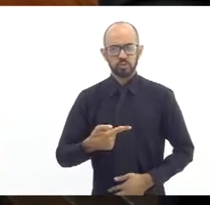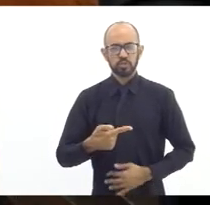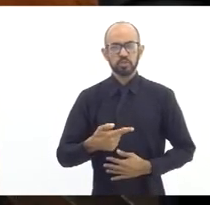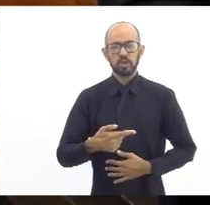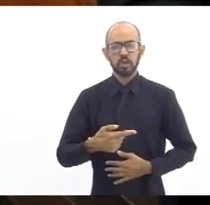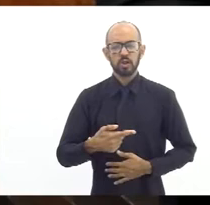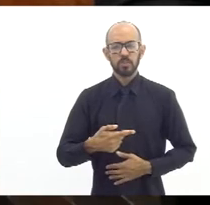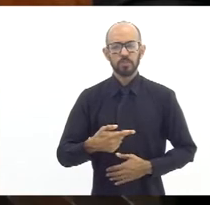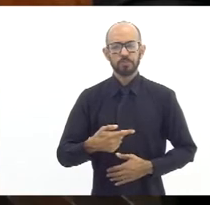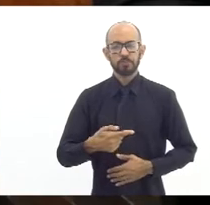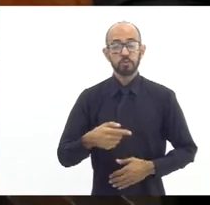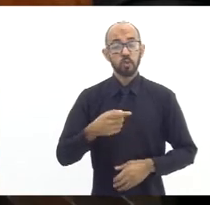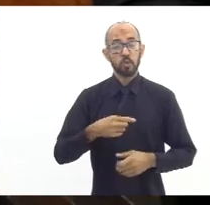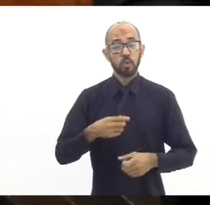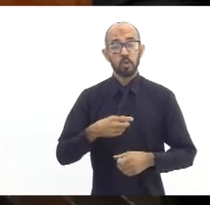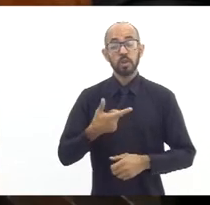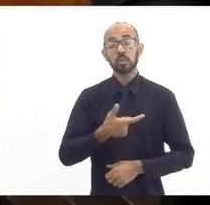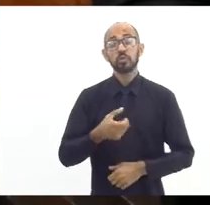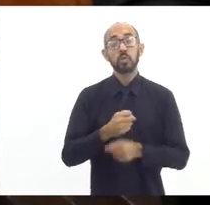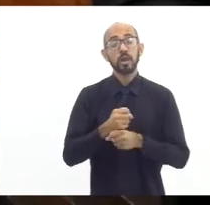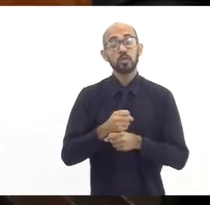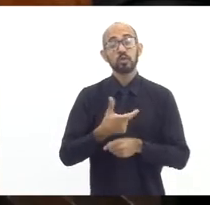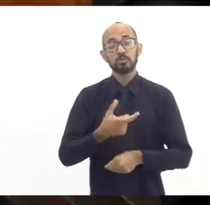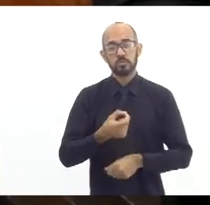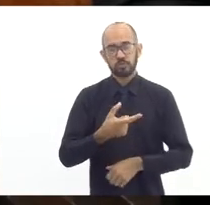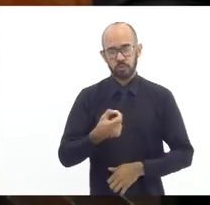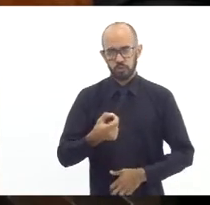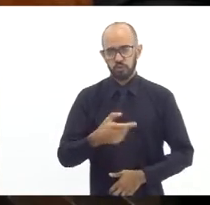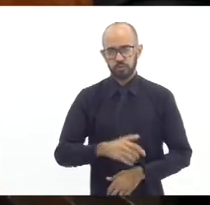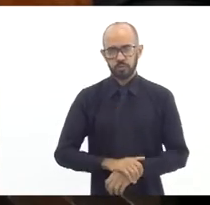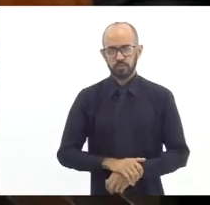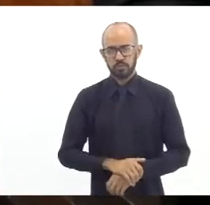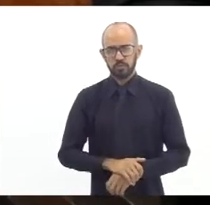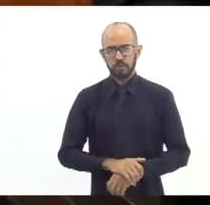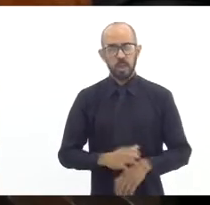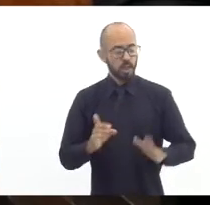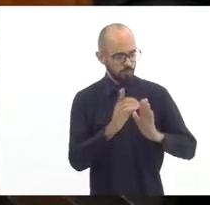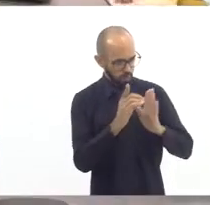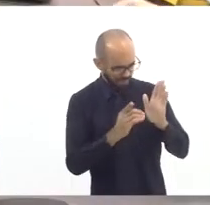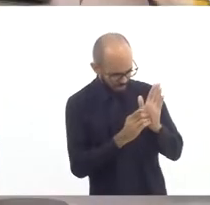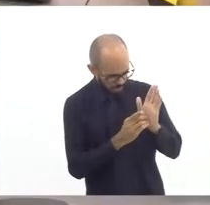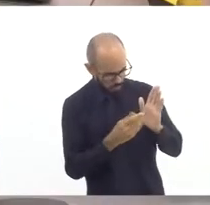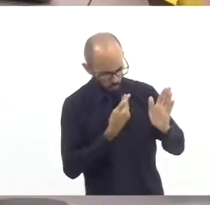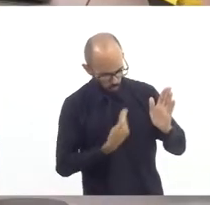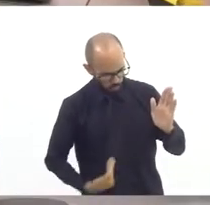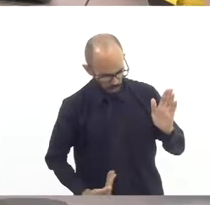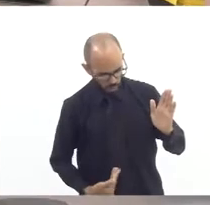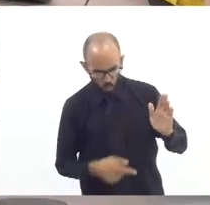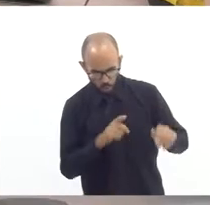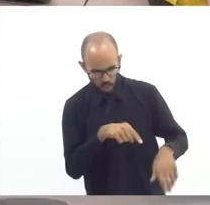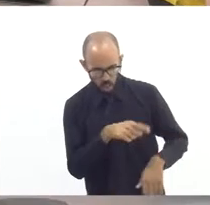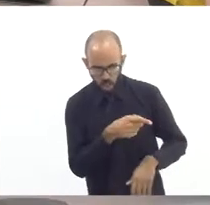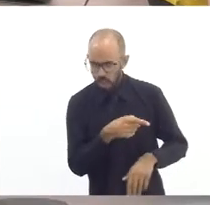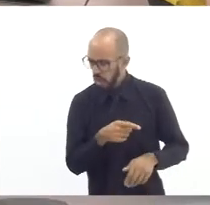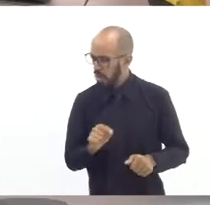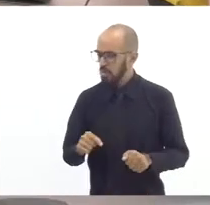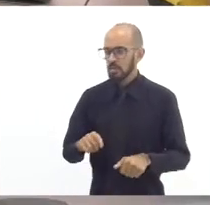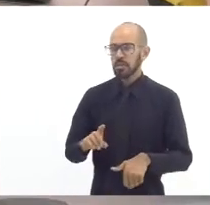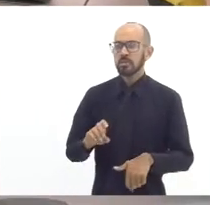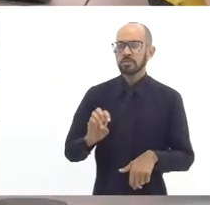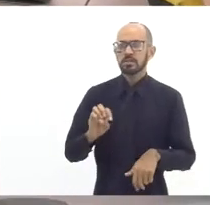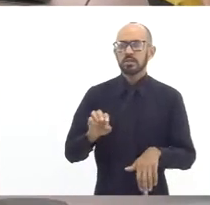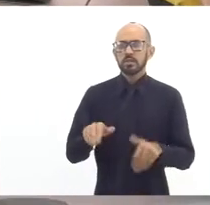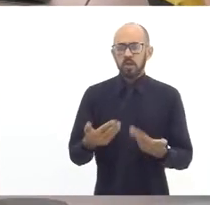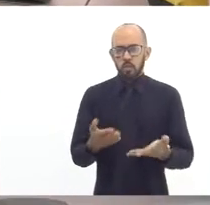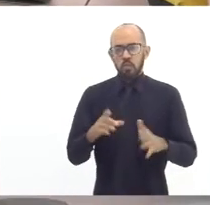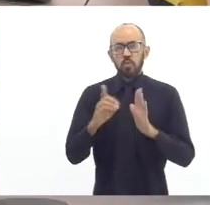nos instou a nos manifestar a respeito dessa possibilidade. Através do decreto do governador. O decreto tinha